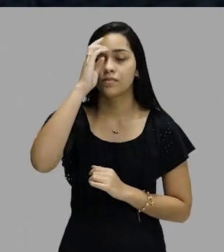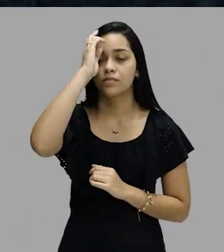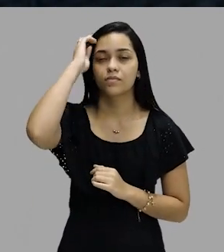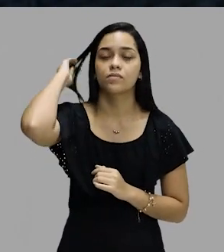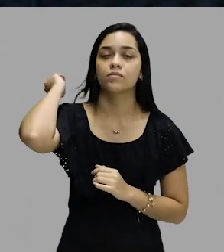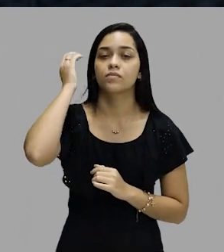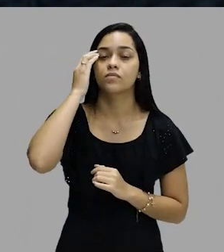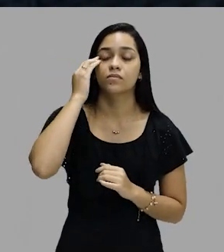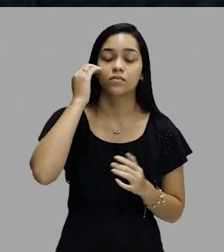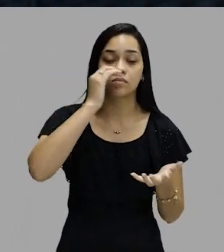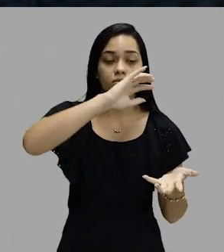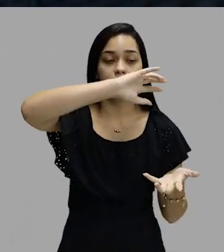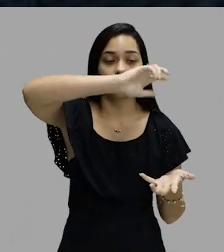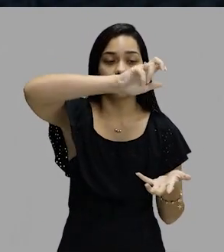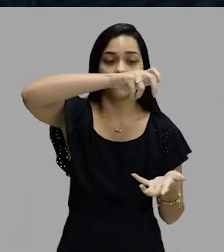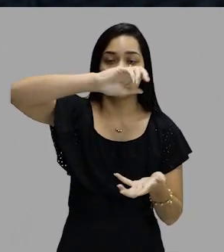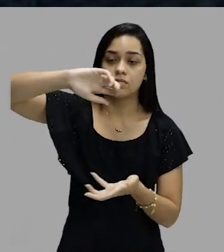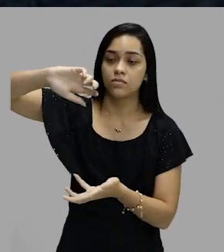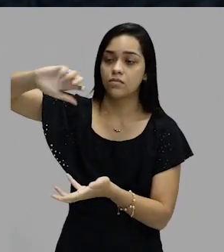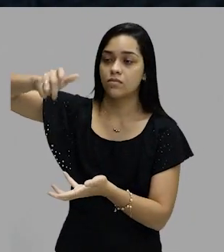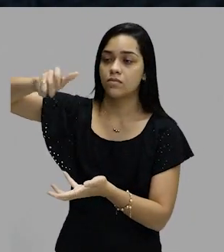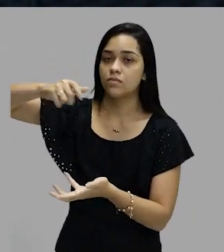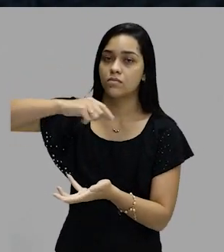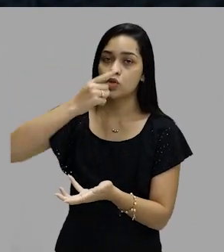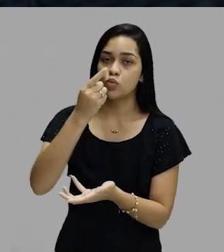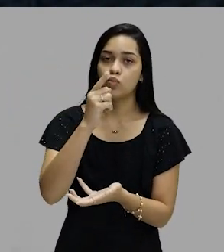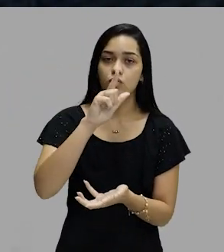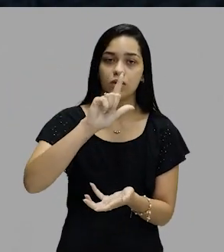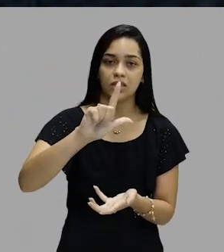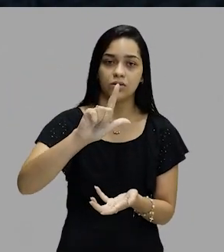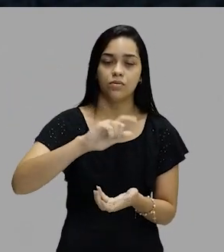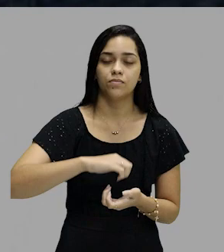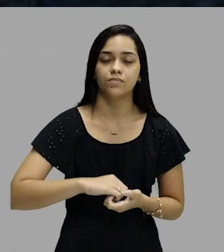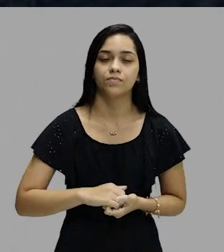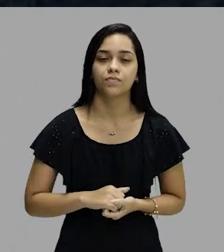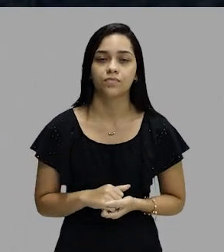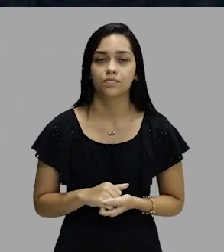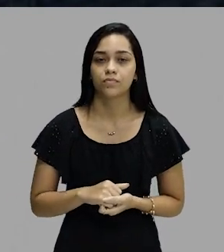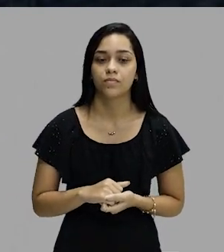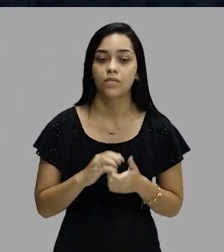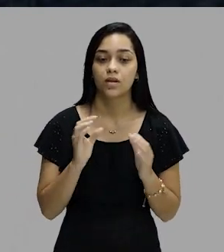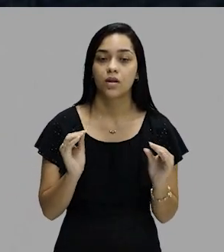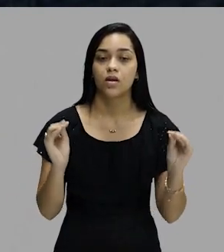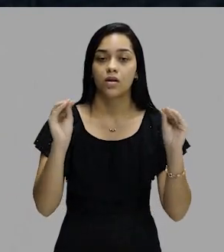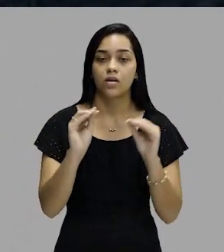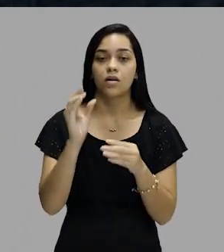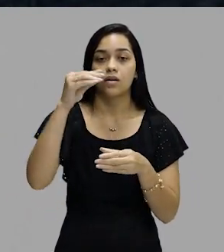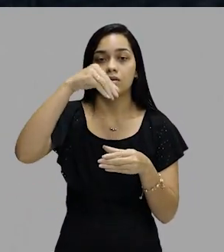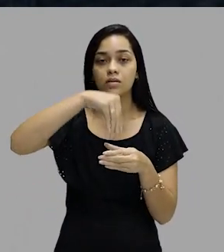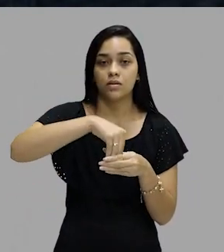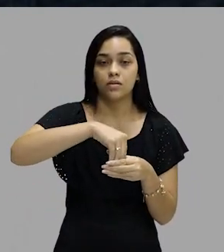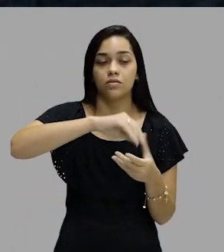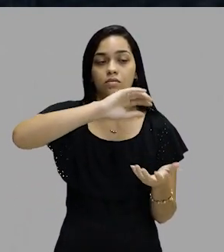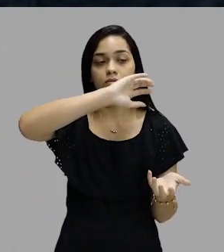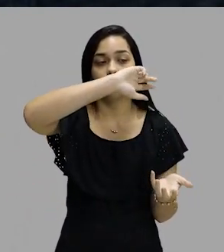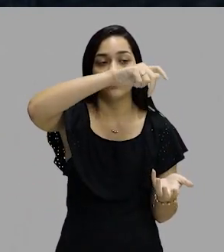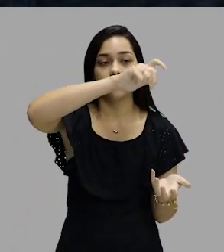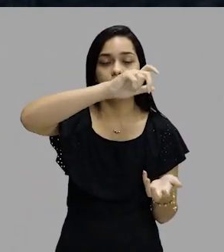duas garrafas PET, né, de 1 litro e colocasse dentro dessa garrafa